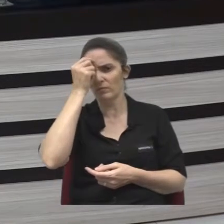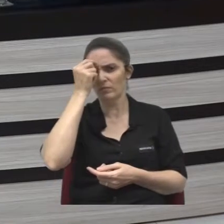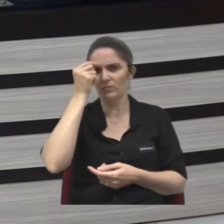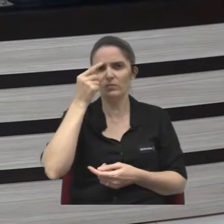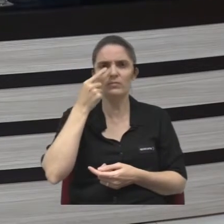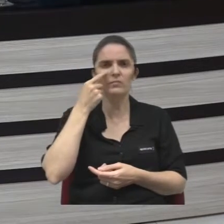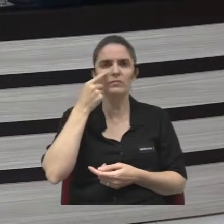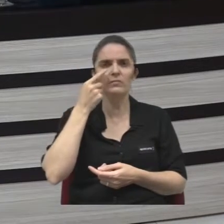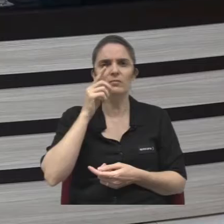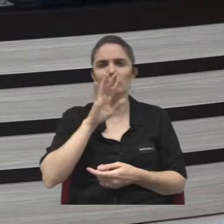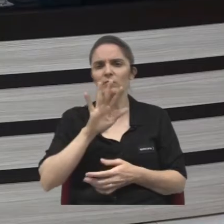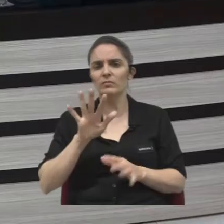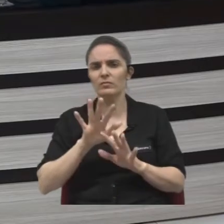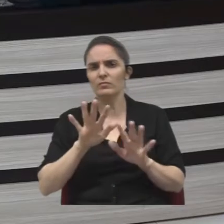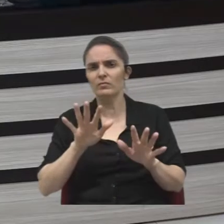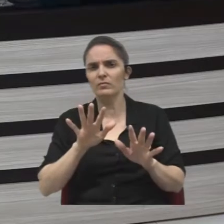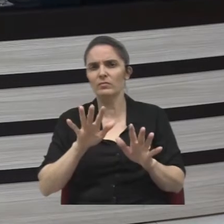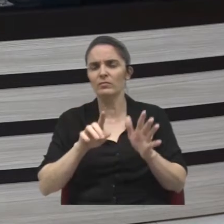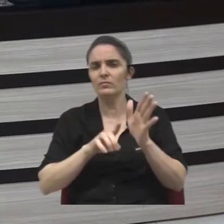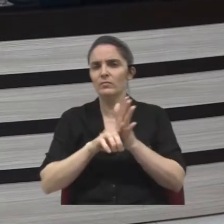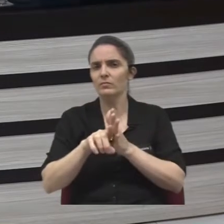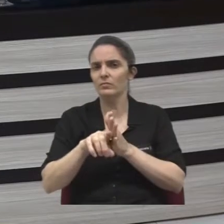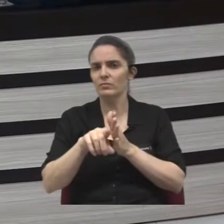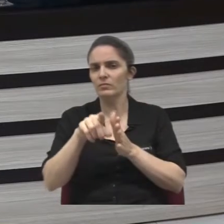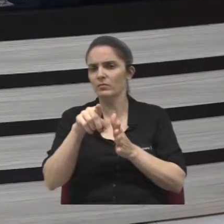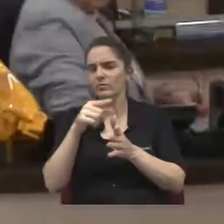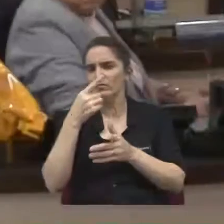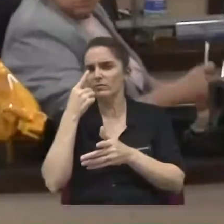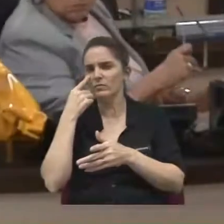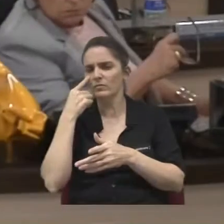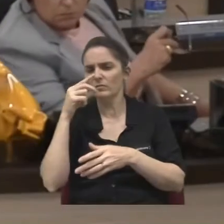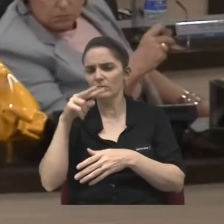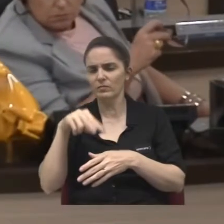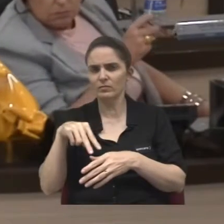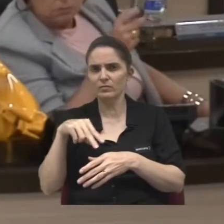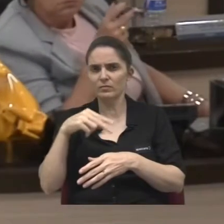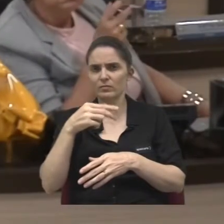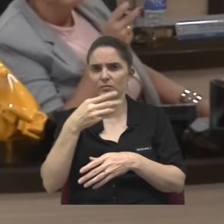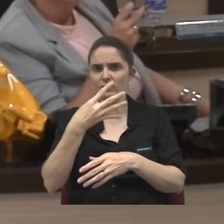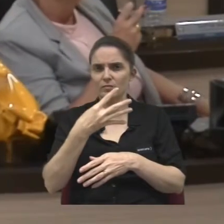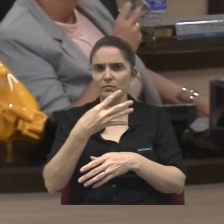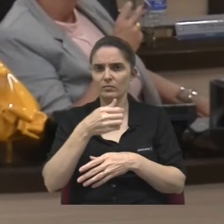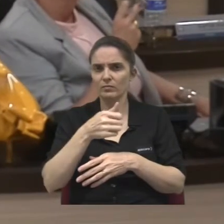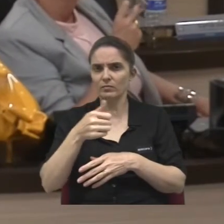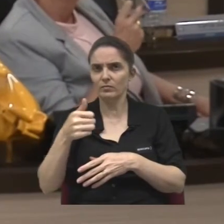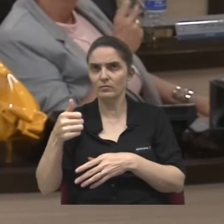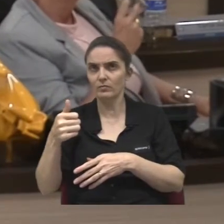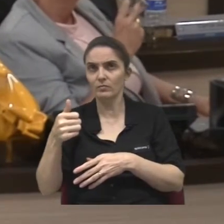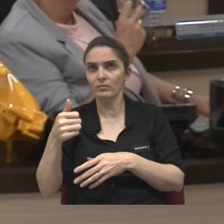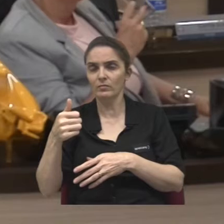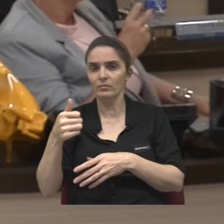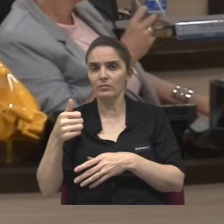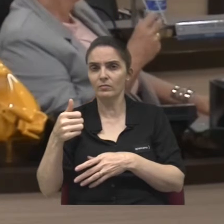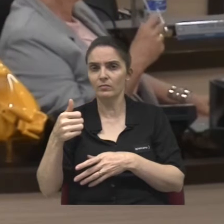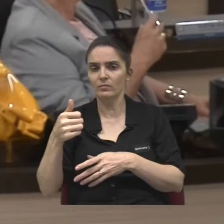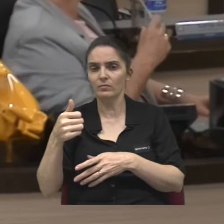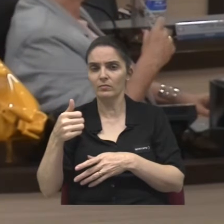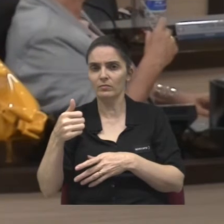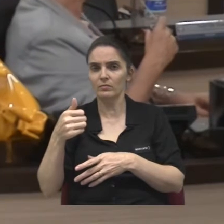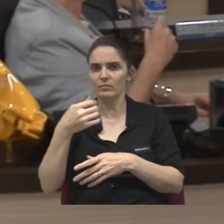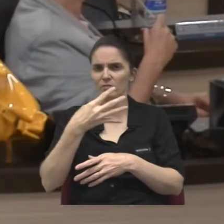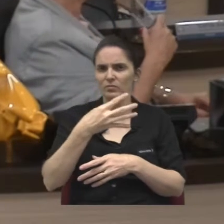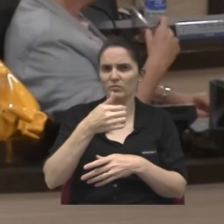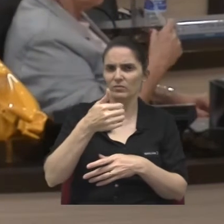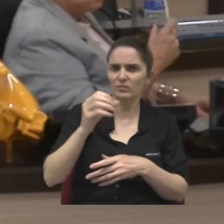Esse requerimento que Vossa Excelência está lendo é o 411. Pulei o 410. 410